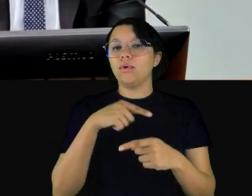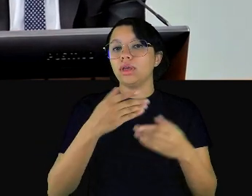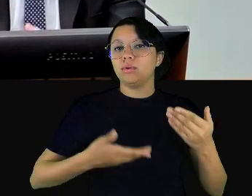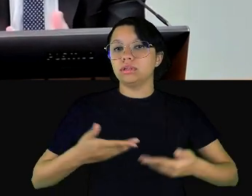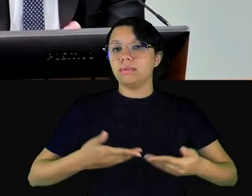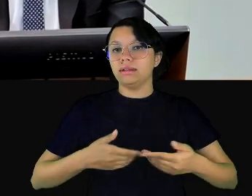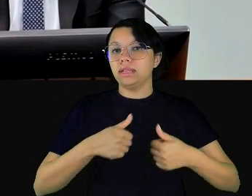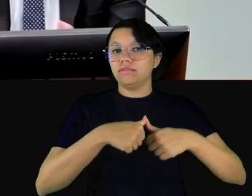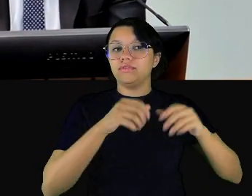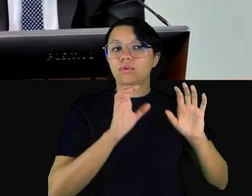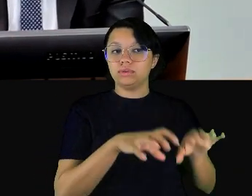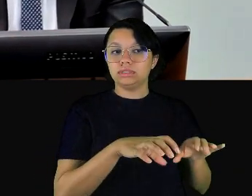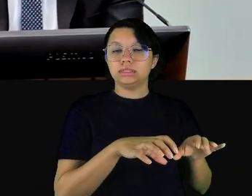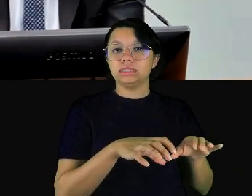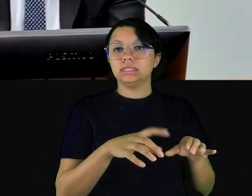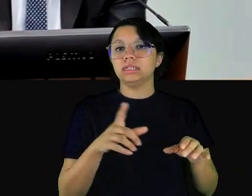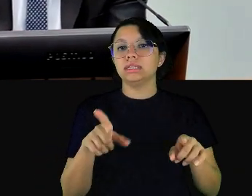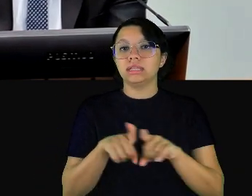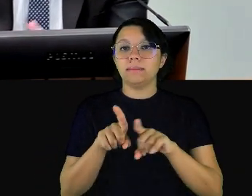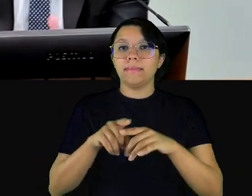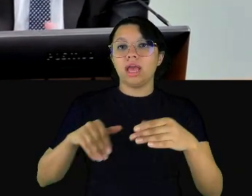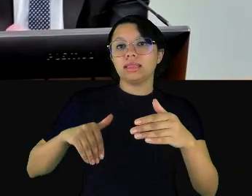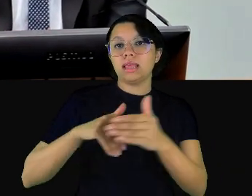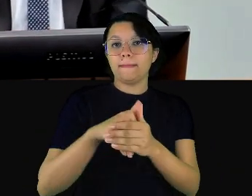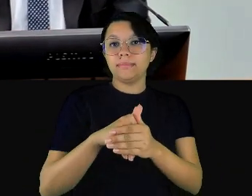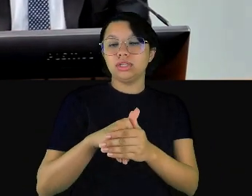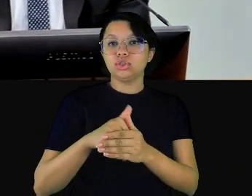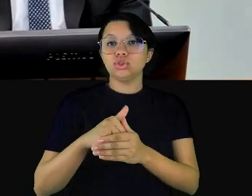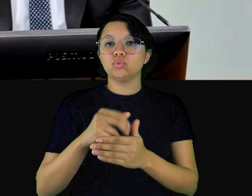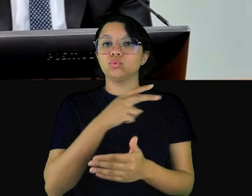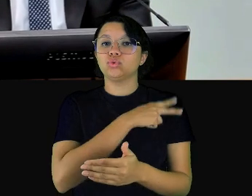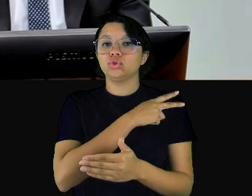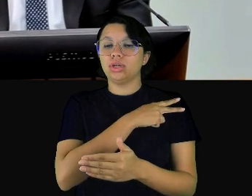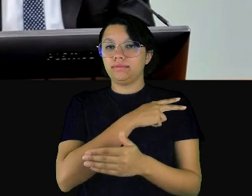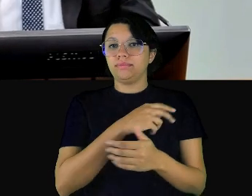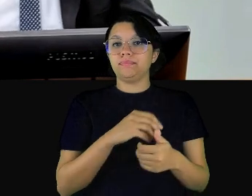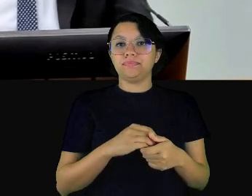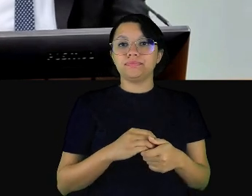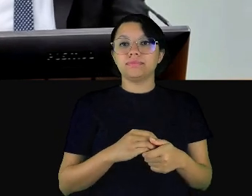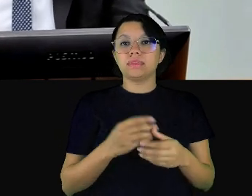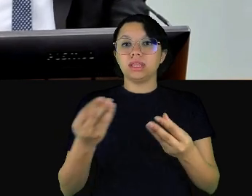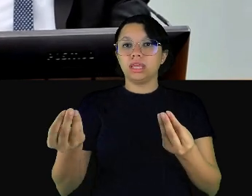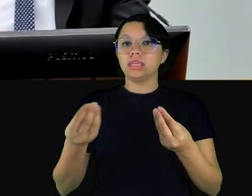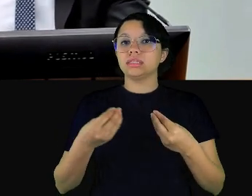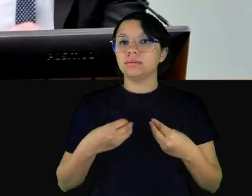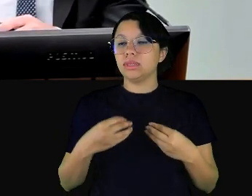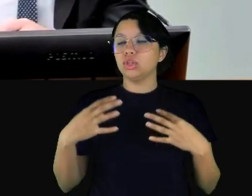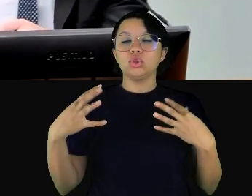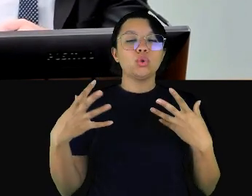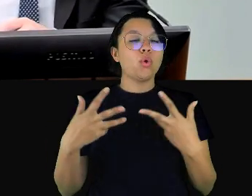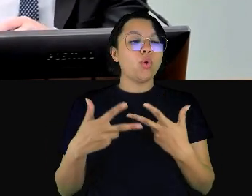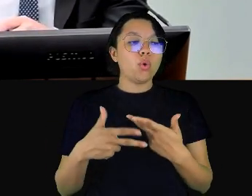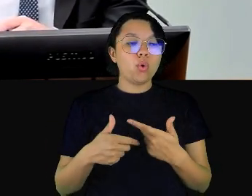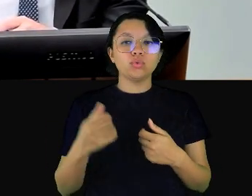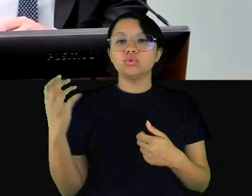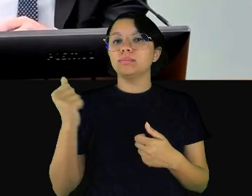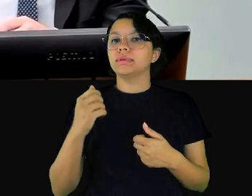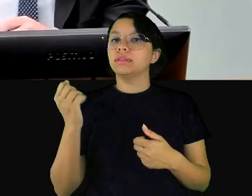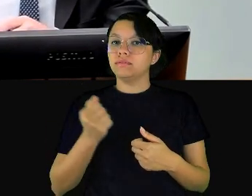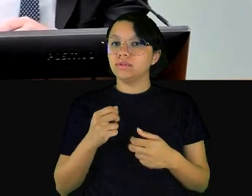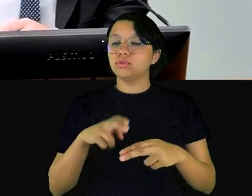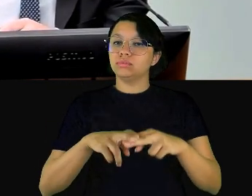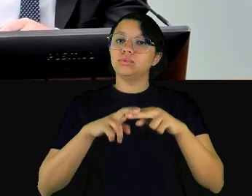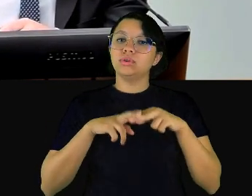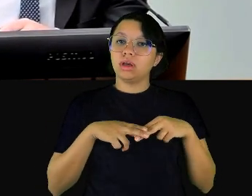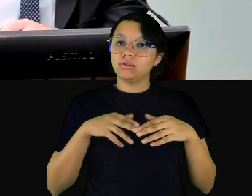do contrato de trabalho, que é a justa causa do empregador, né? Onde ele receberia todos os benefícios decorrentes de uma